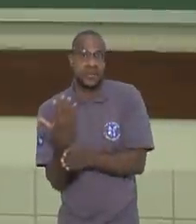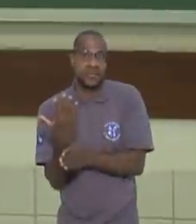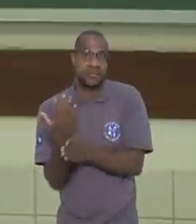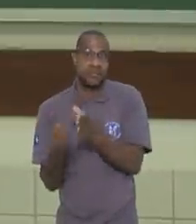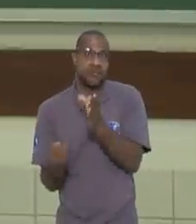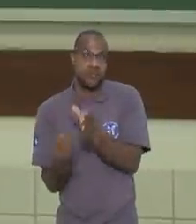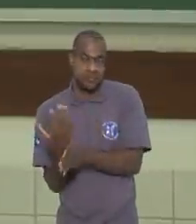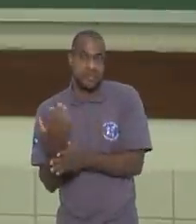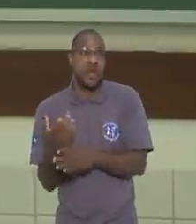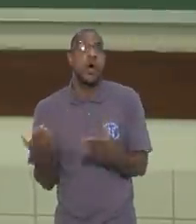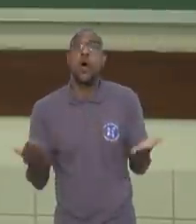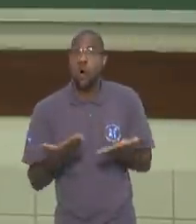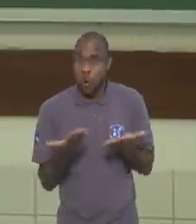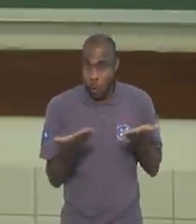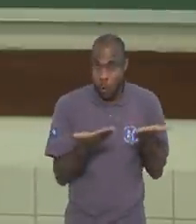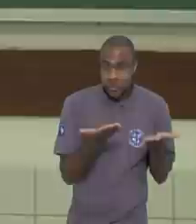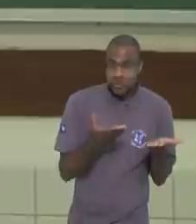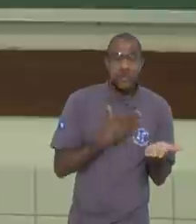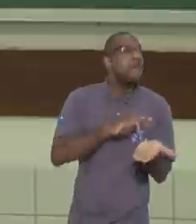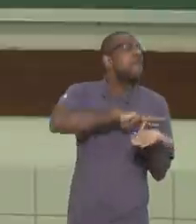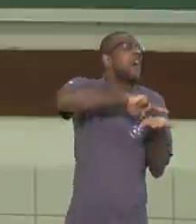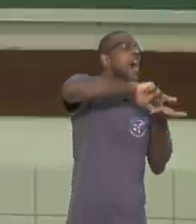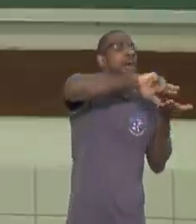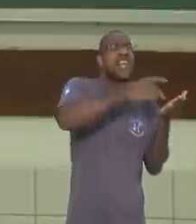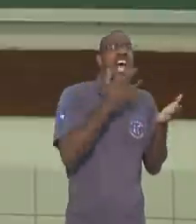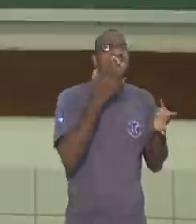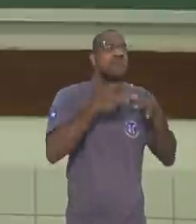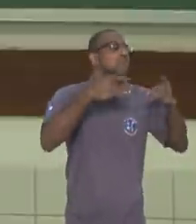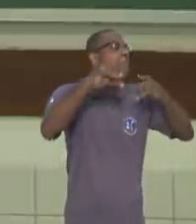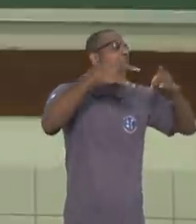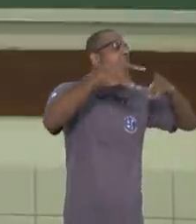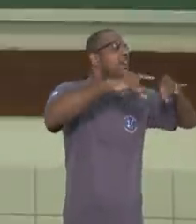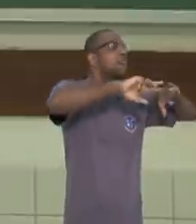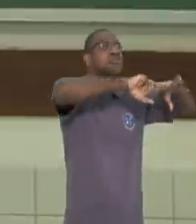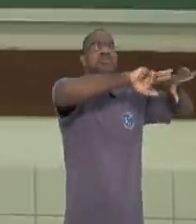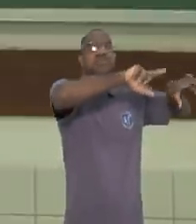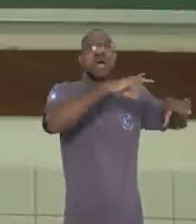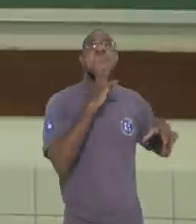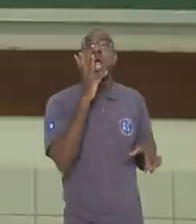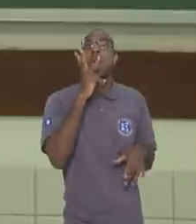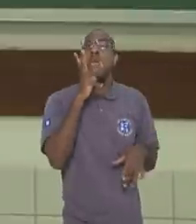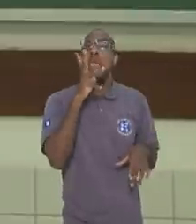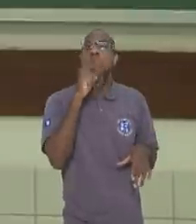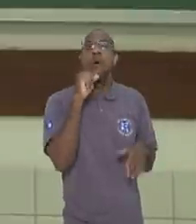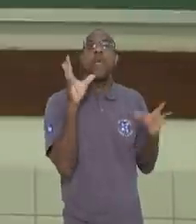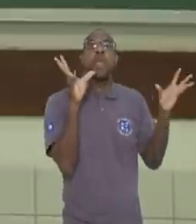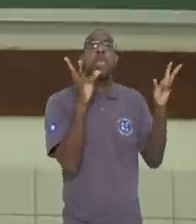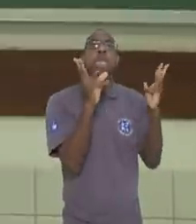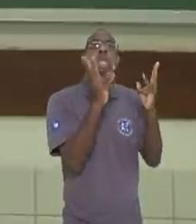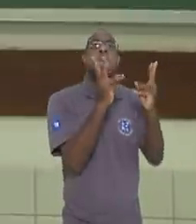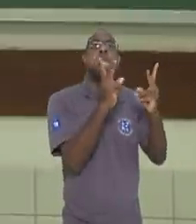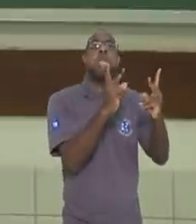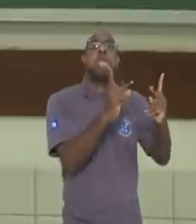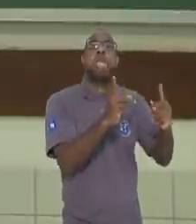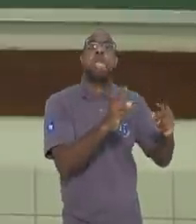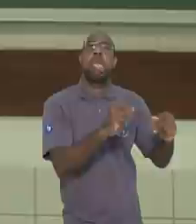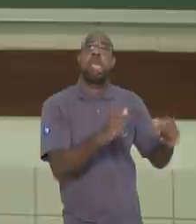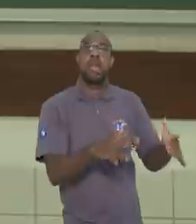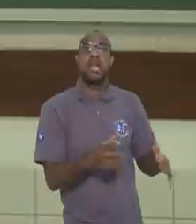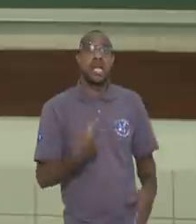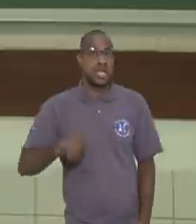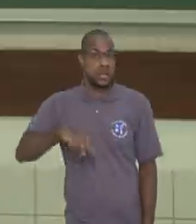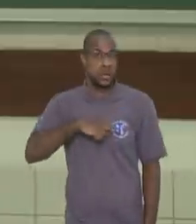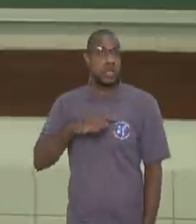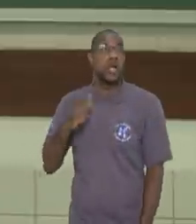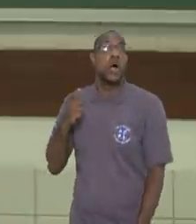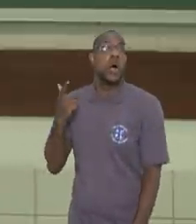de plástico que a gente tem em oceano, que a gente tem aqui na parte terrestre também, é muito lixo. Se a gente consegue, então, fazer um plástico